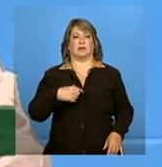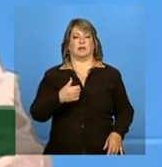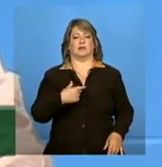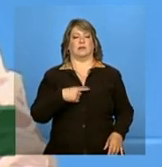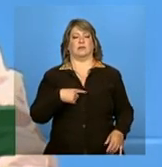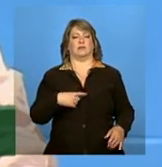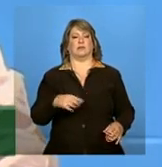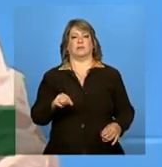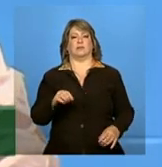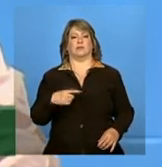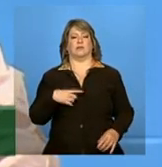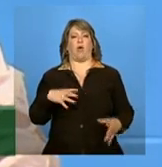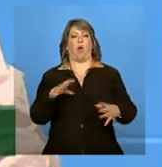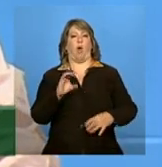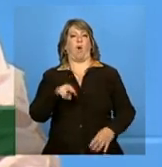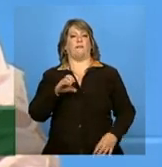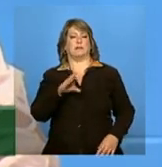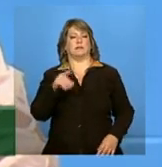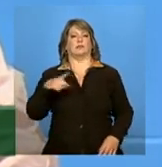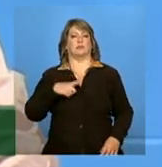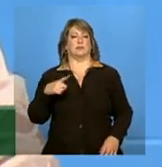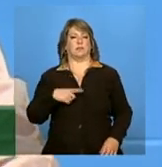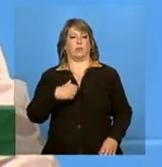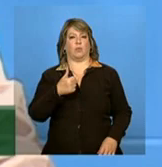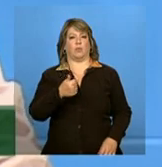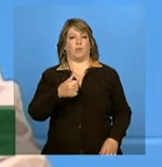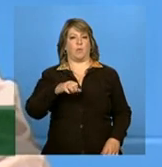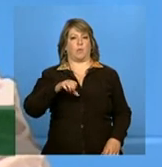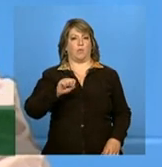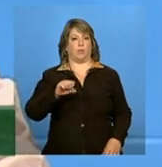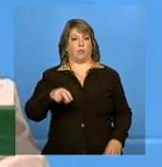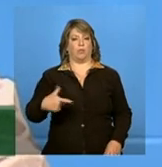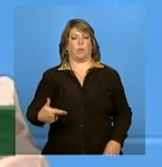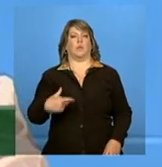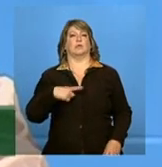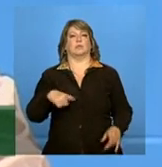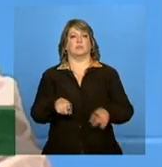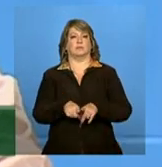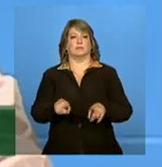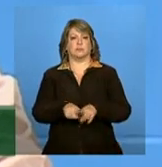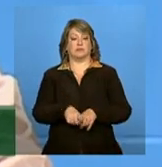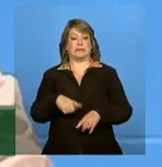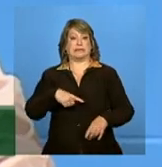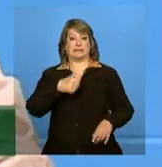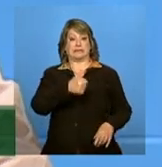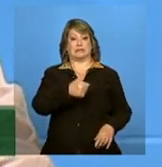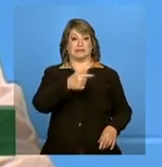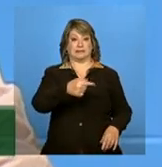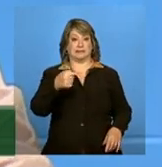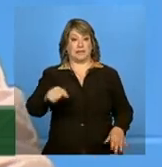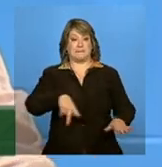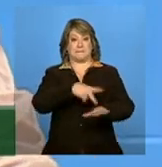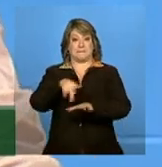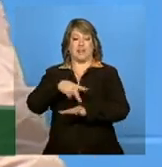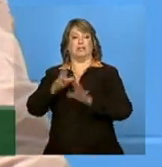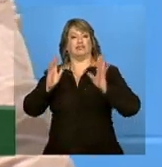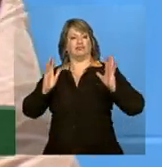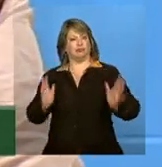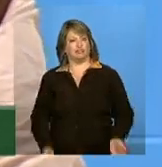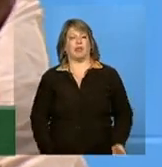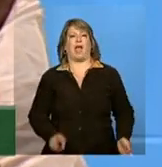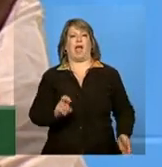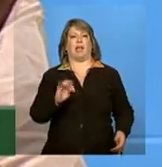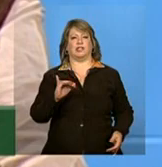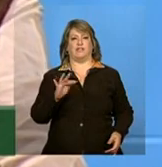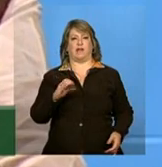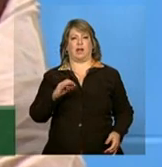de trabalho infantil e a 156 sobre a idade mínima de trabalho, ou seja, 177 países já ratificaram. Muitos